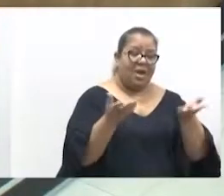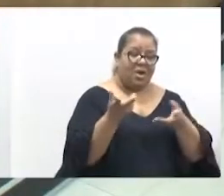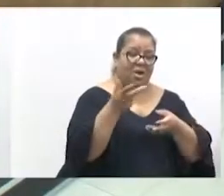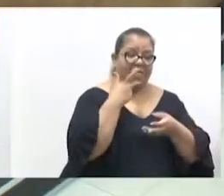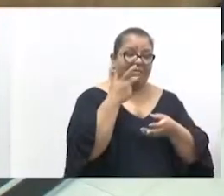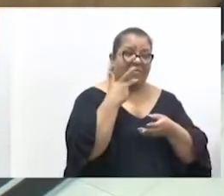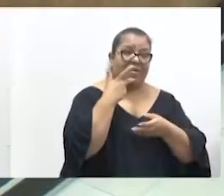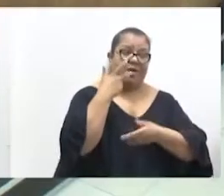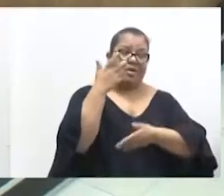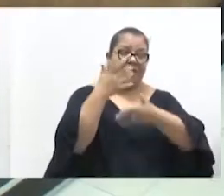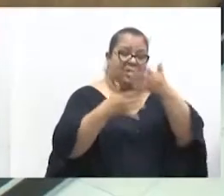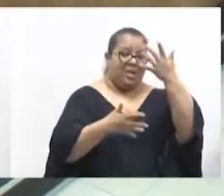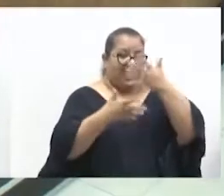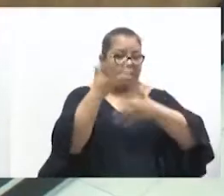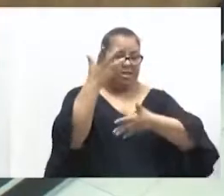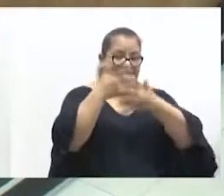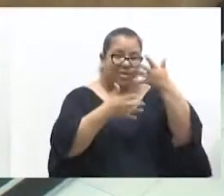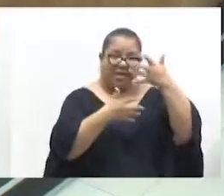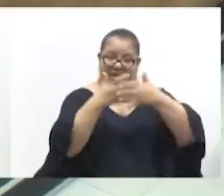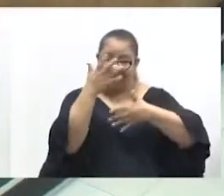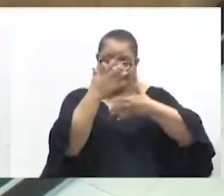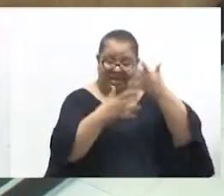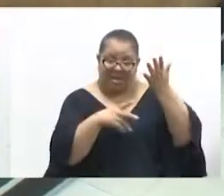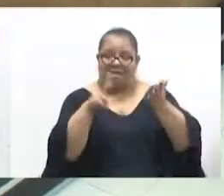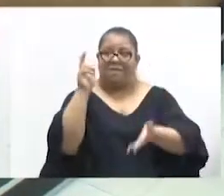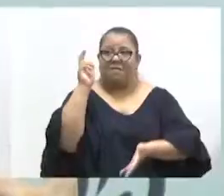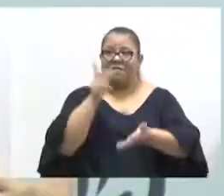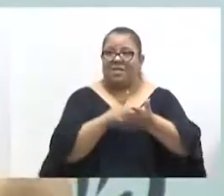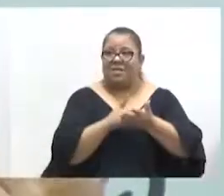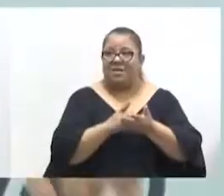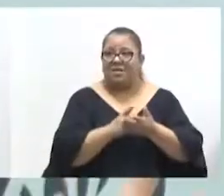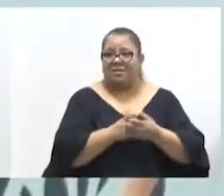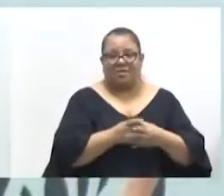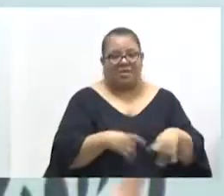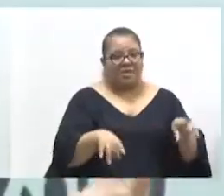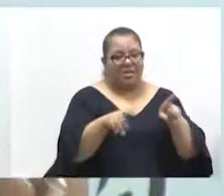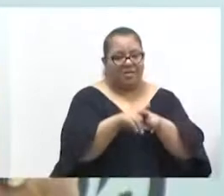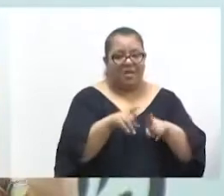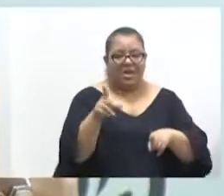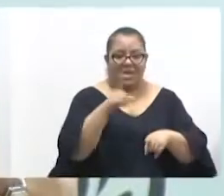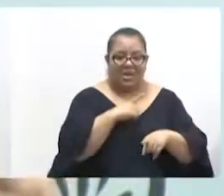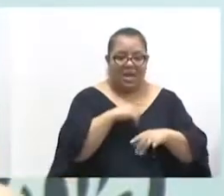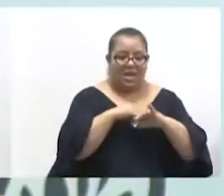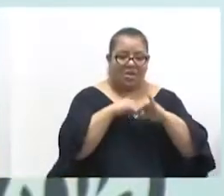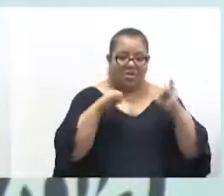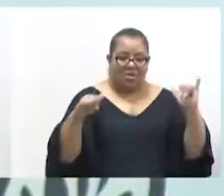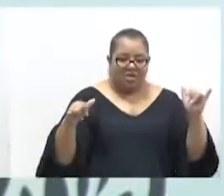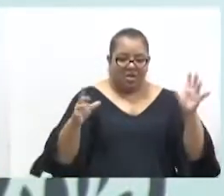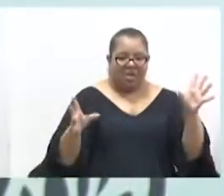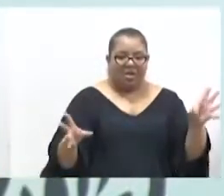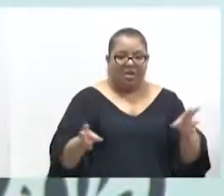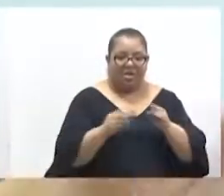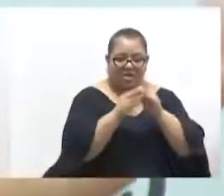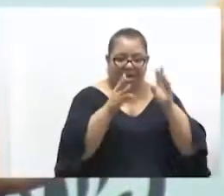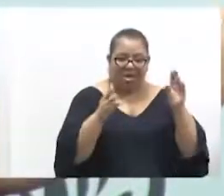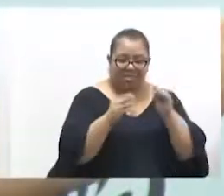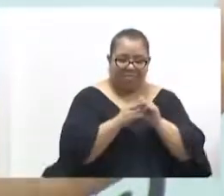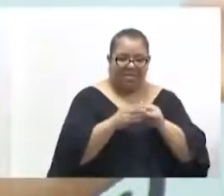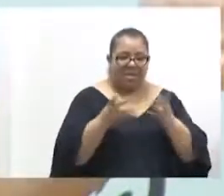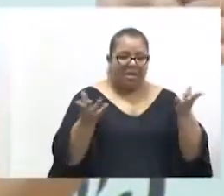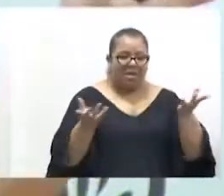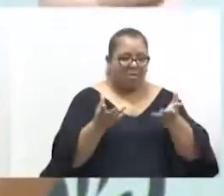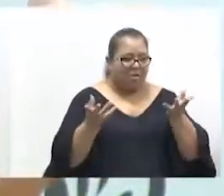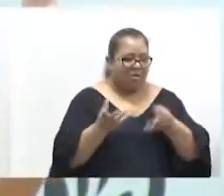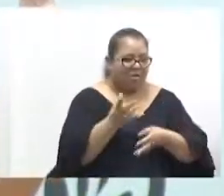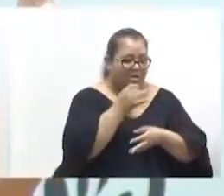muita transparência, né? Assim, a gente tem que dizer que esses dados são de diagnóstico, porque até chegar